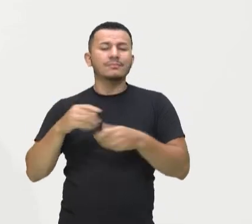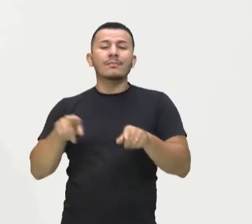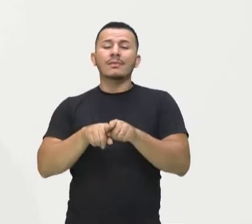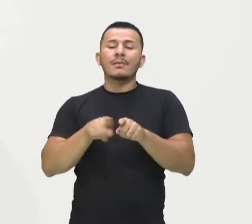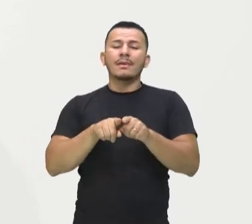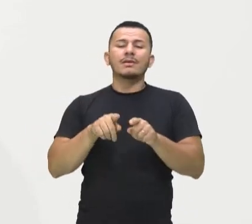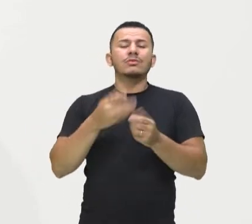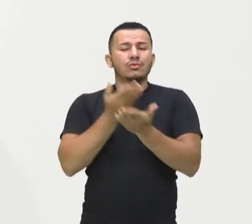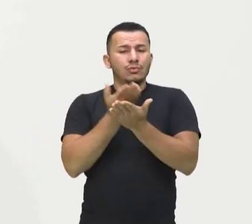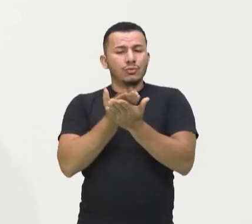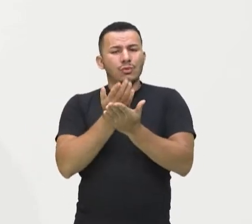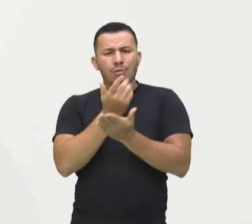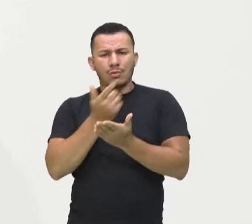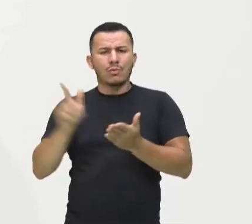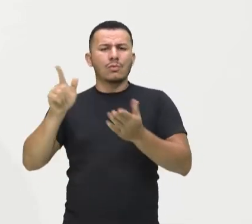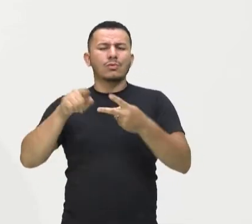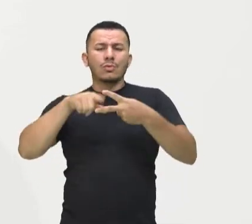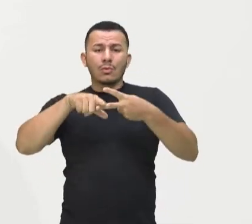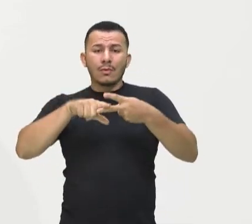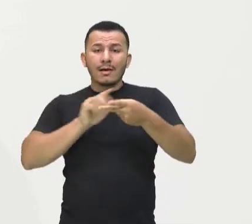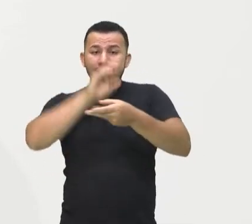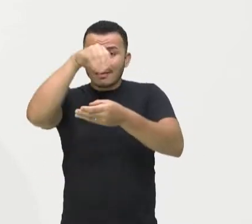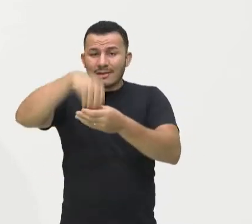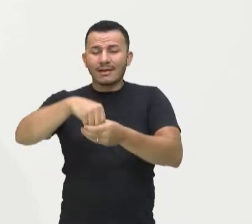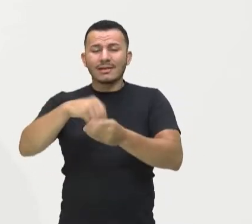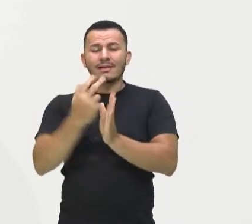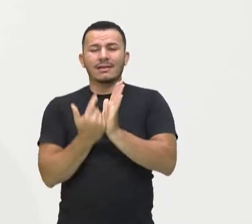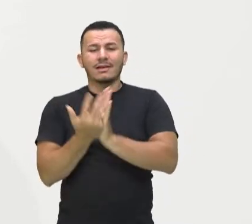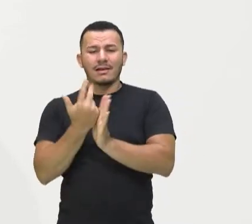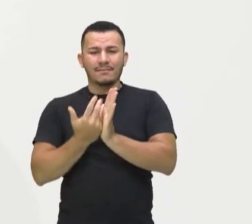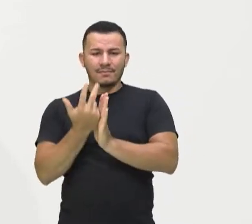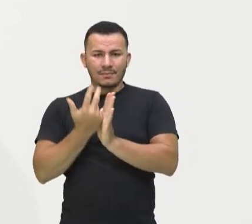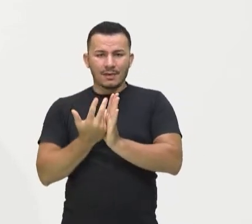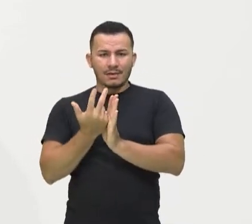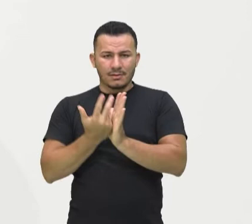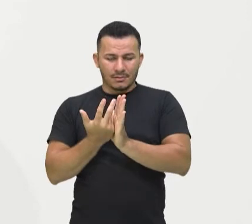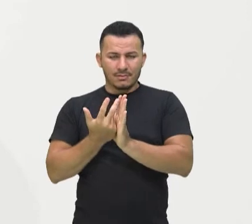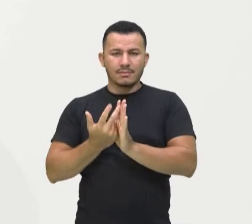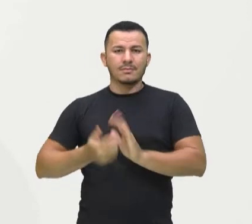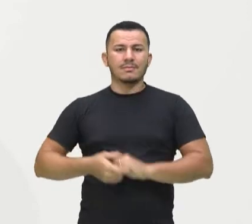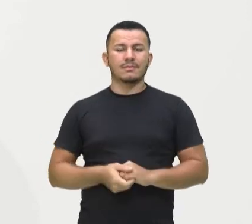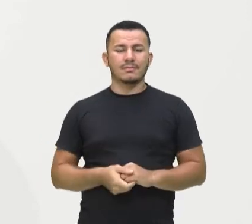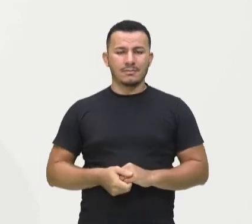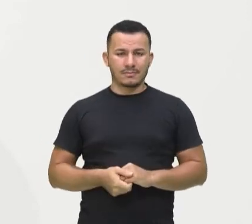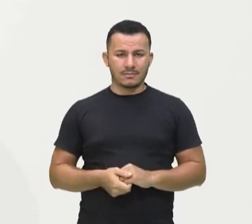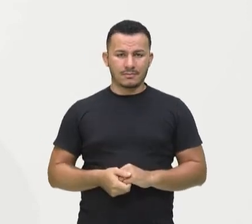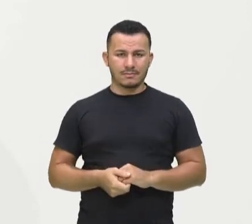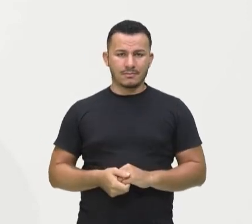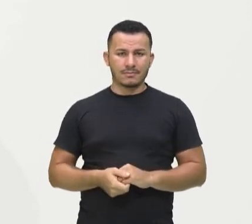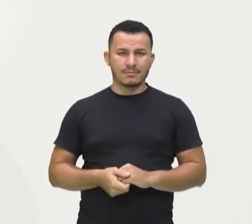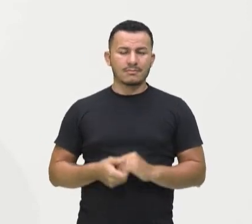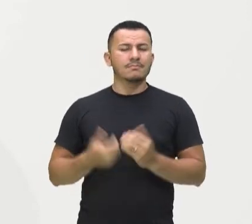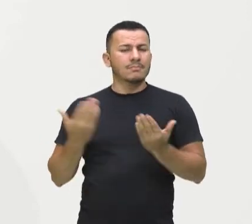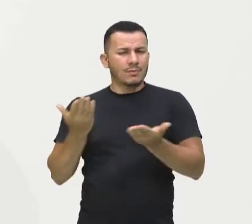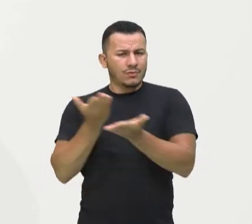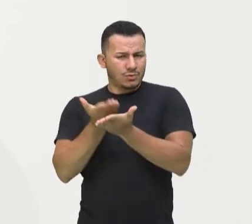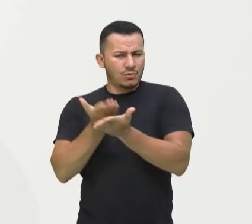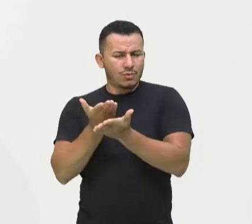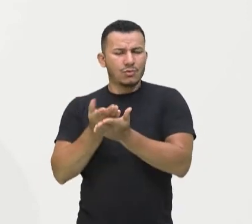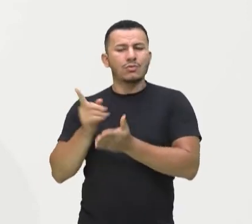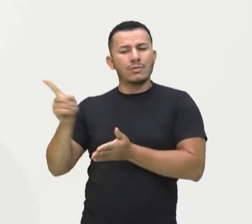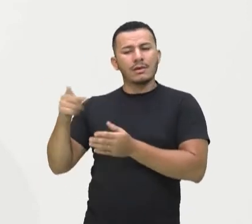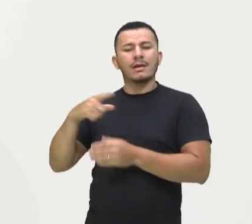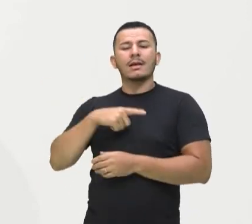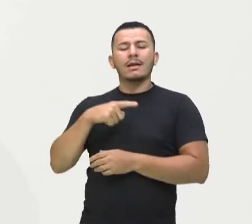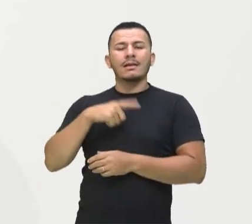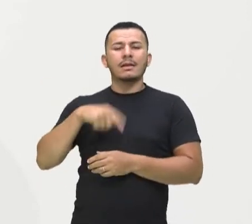também que o ângulo interno de um polígono de um hexágono, você estudou agora há pouco, que você já